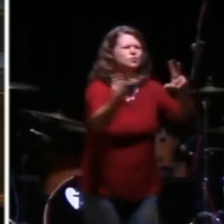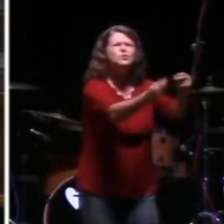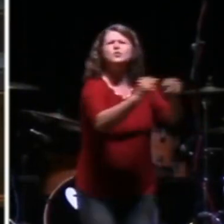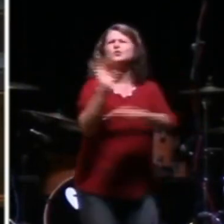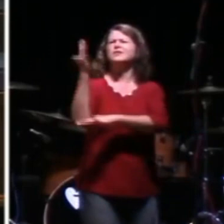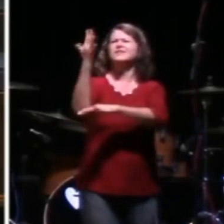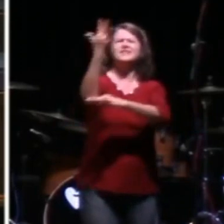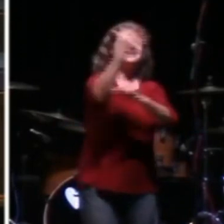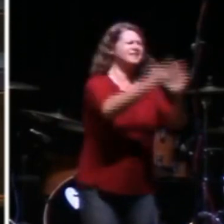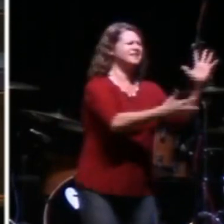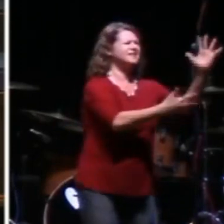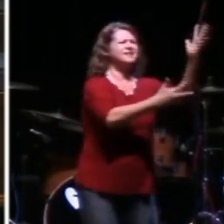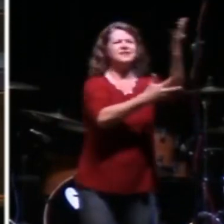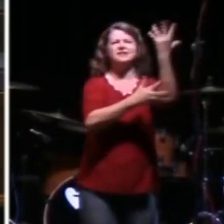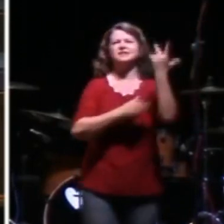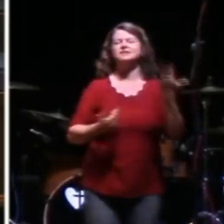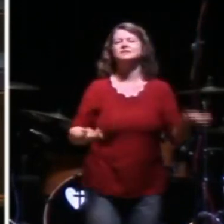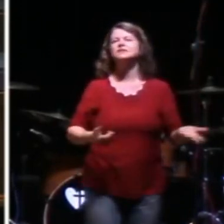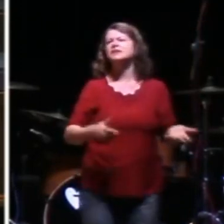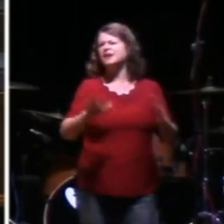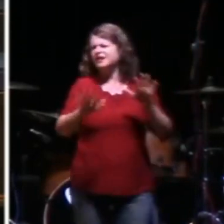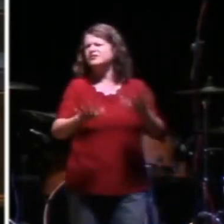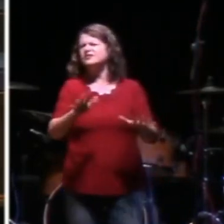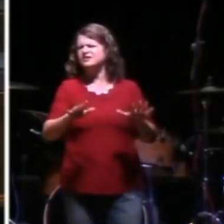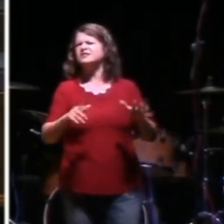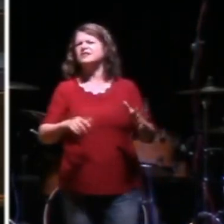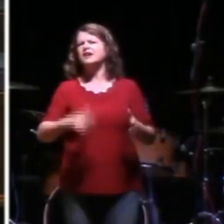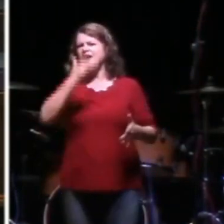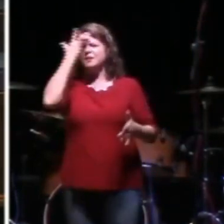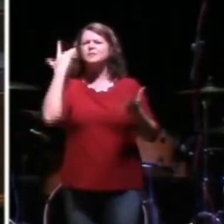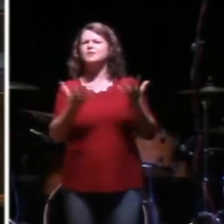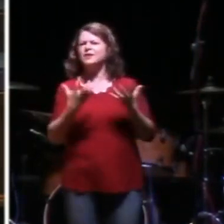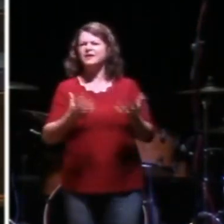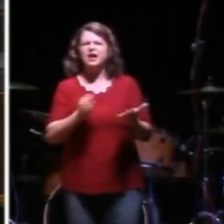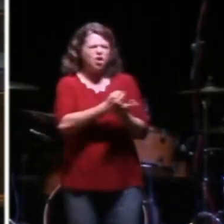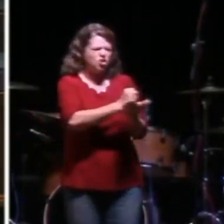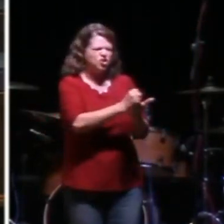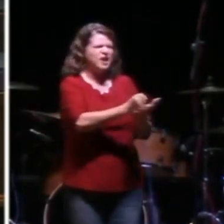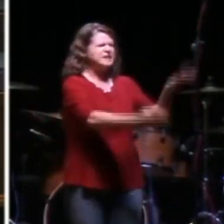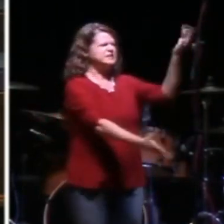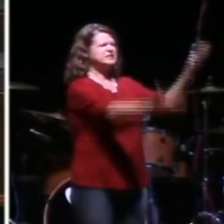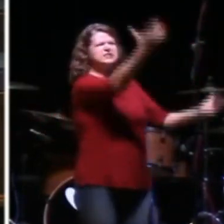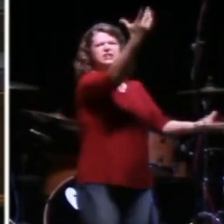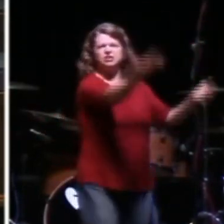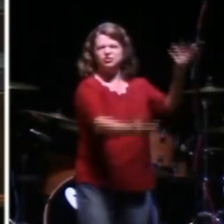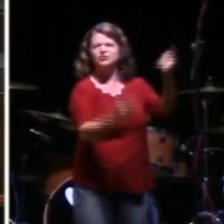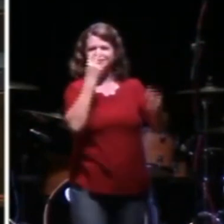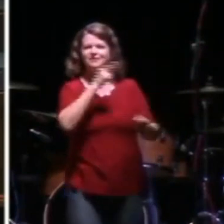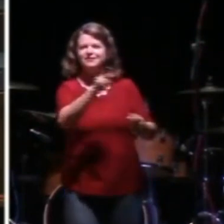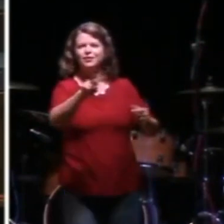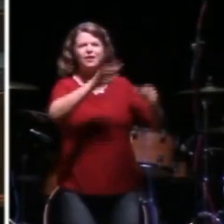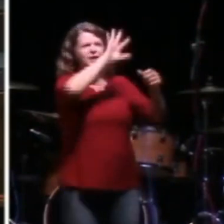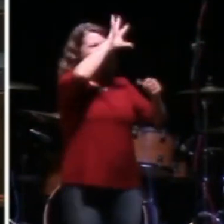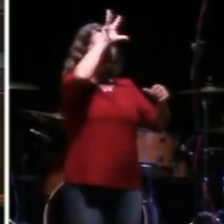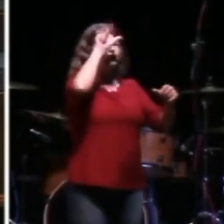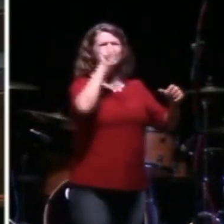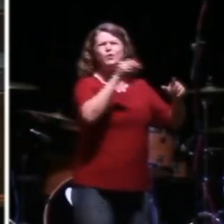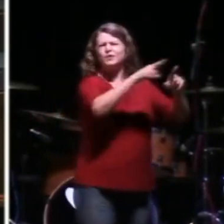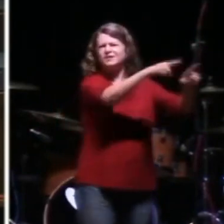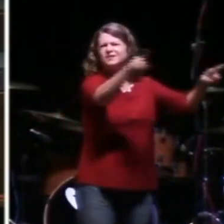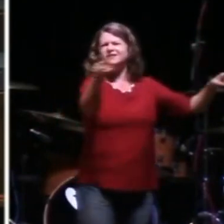amazônia na califórnia os incêndios na austrália do poder do homem mais não estão no poder de deus